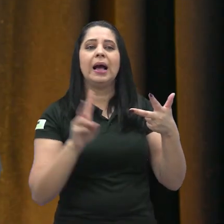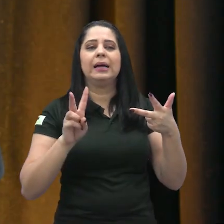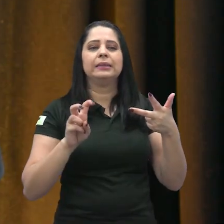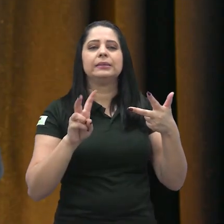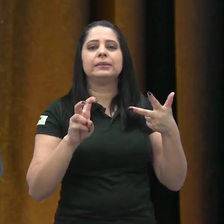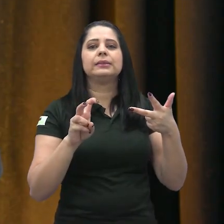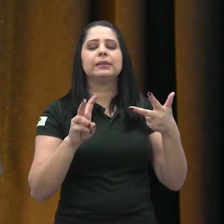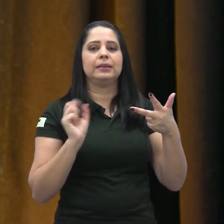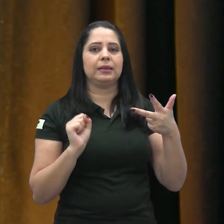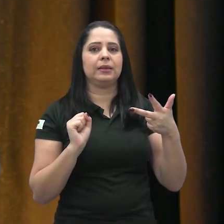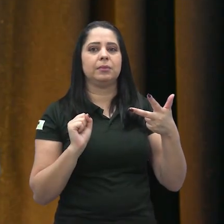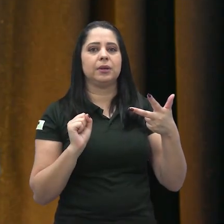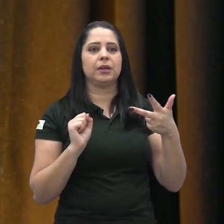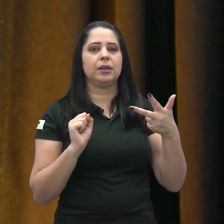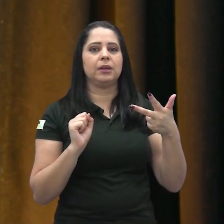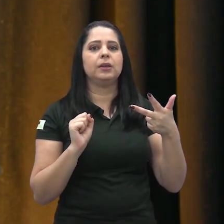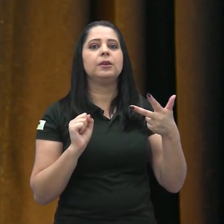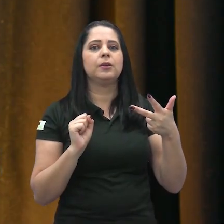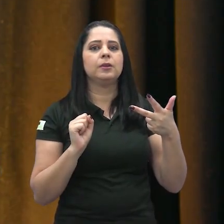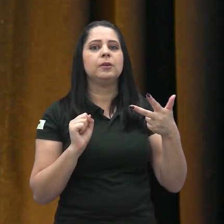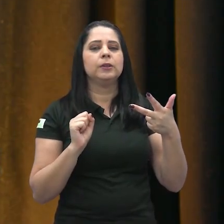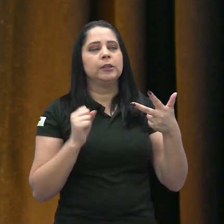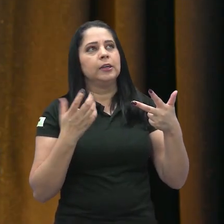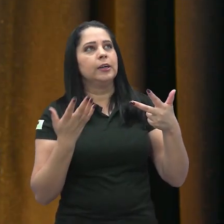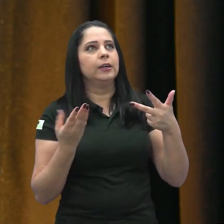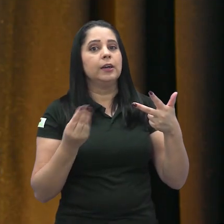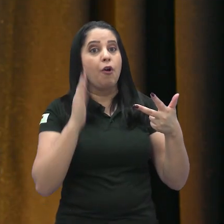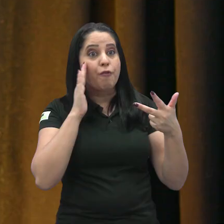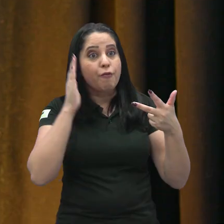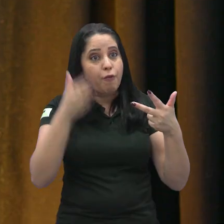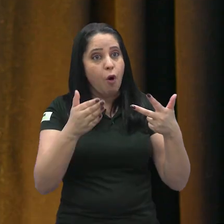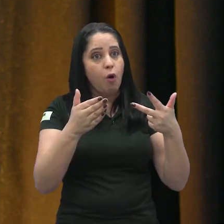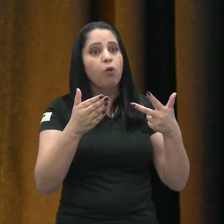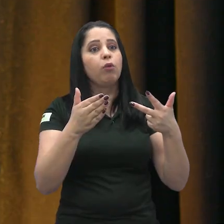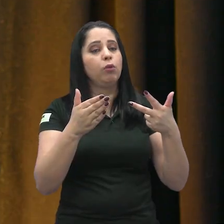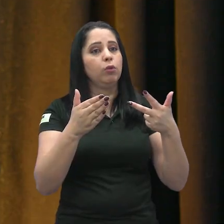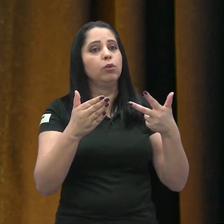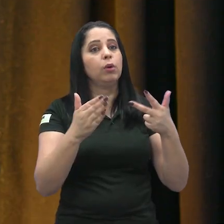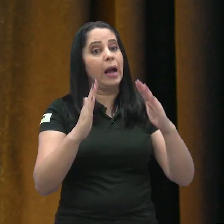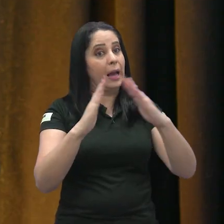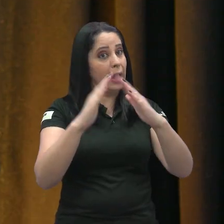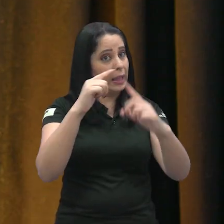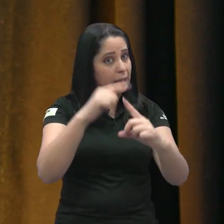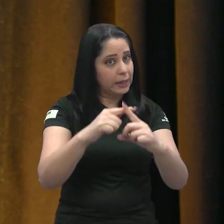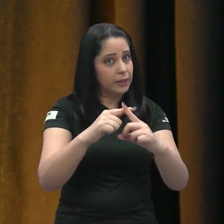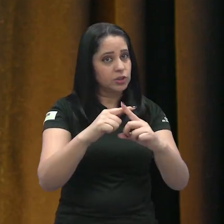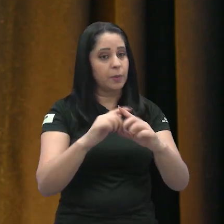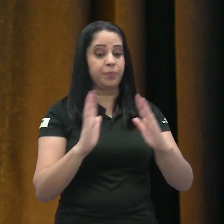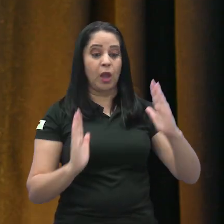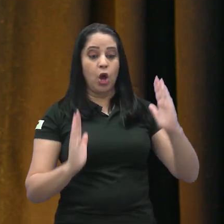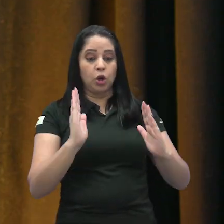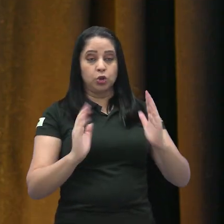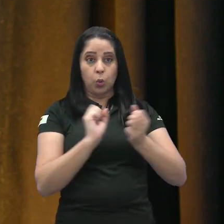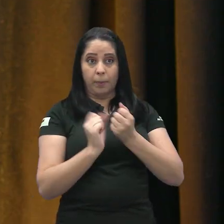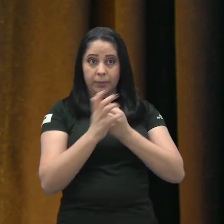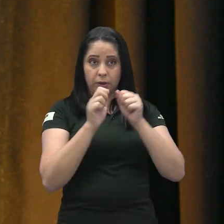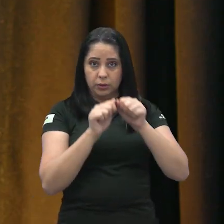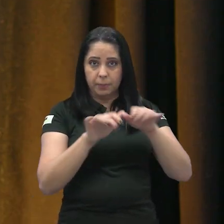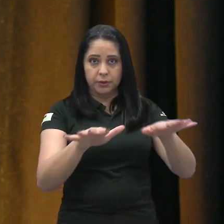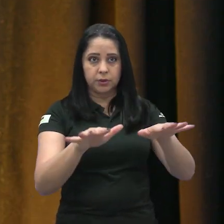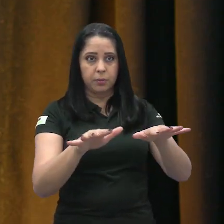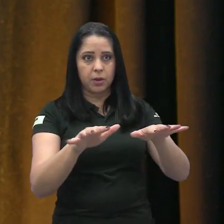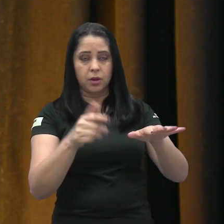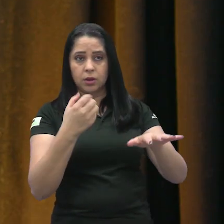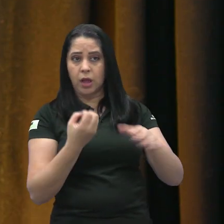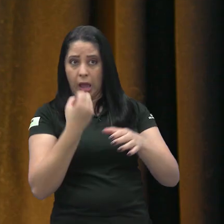né? Temas que também têm a ver um pouco com esse olhar cristão, né? No período da pandemia a gente